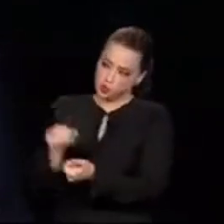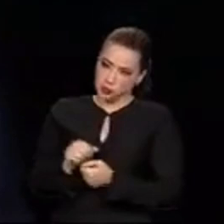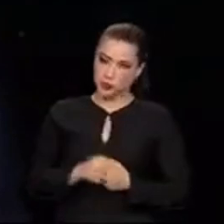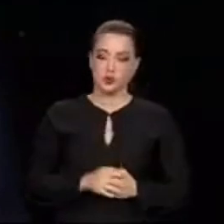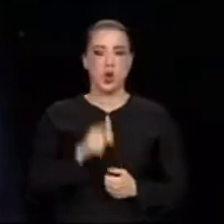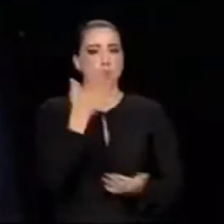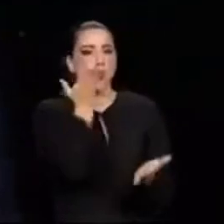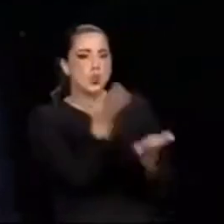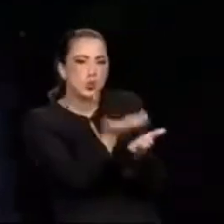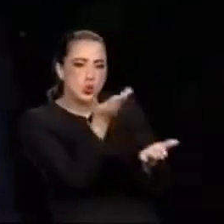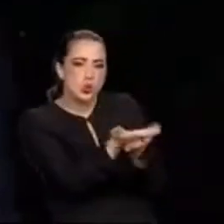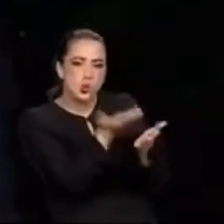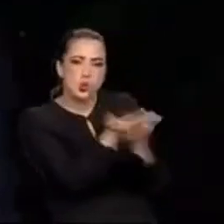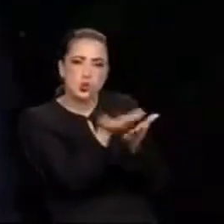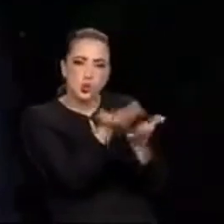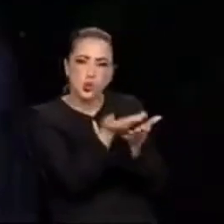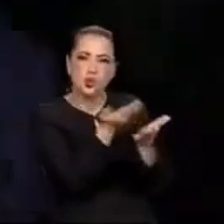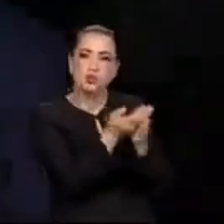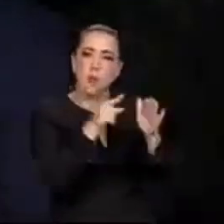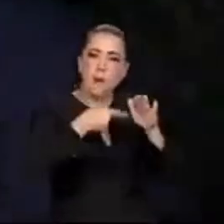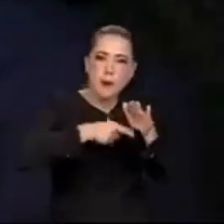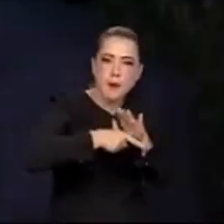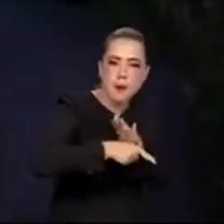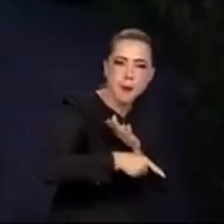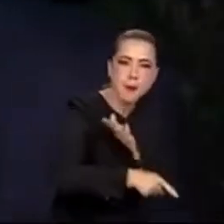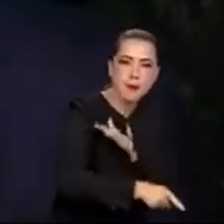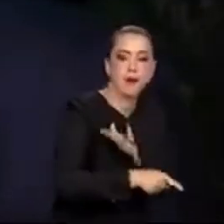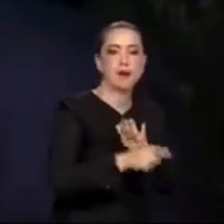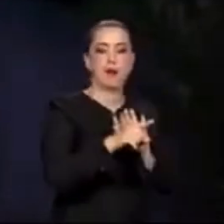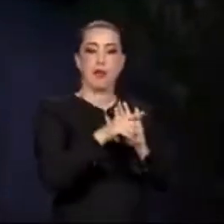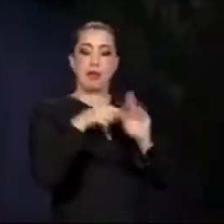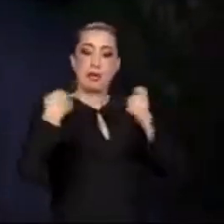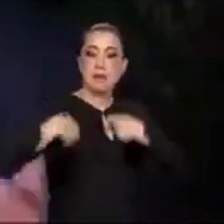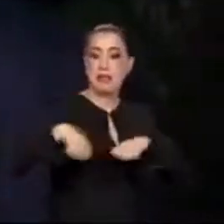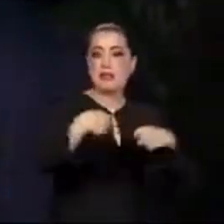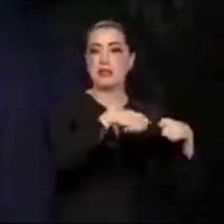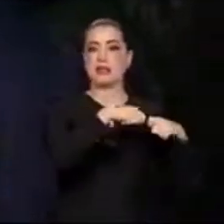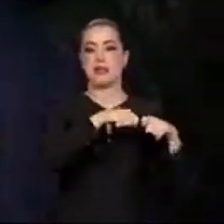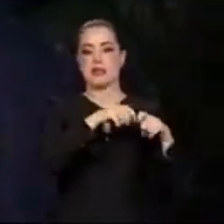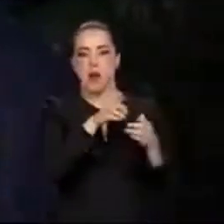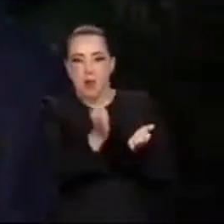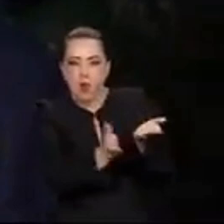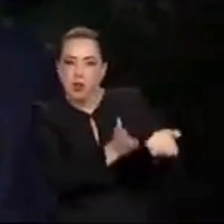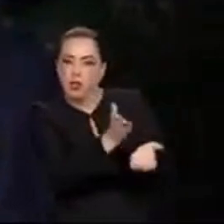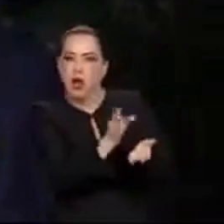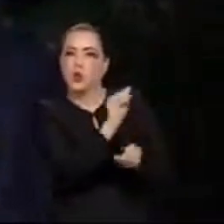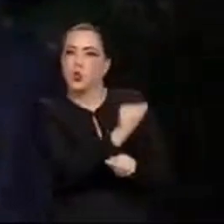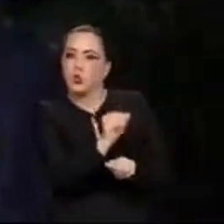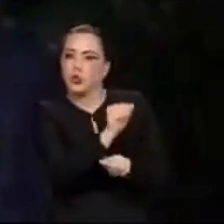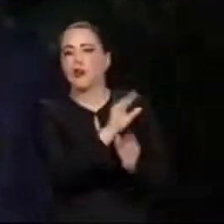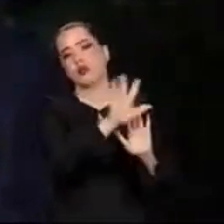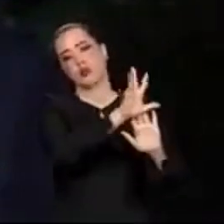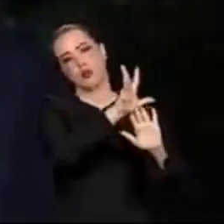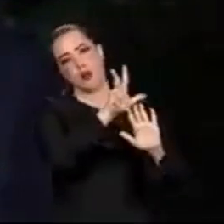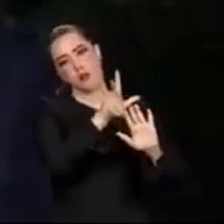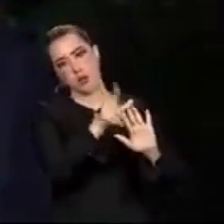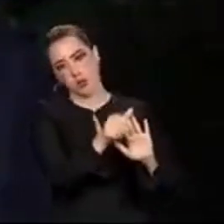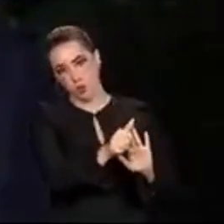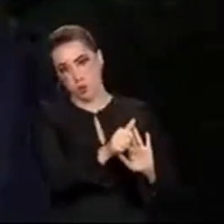um estudo profundo sobre a necessidade da manutenção da Amazônia